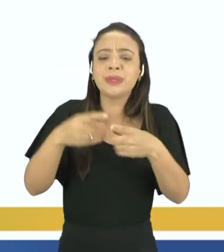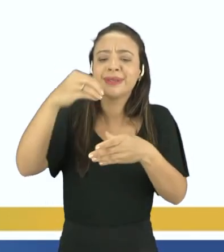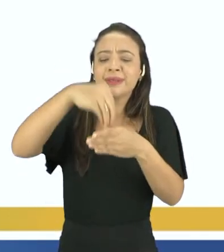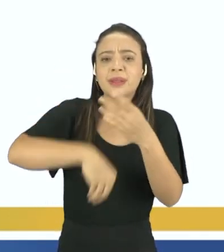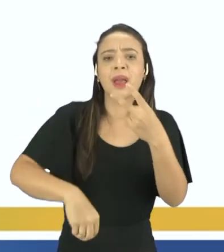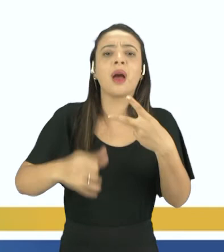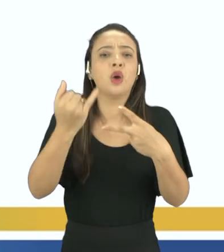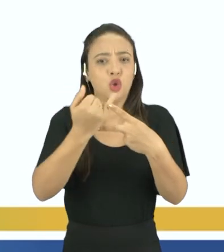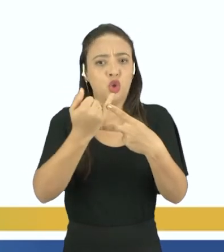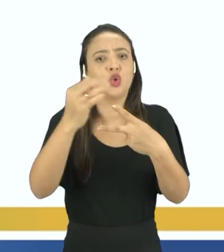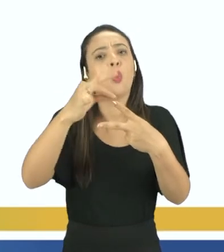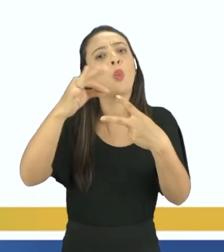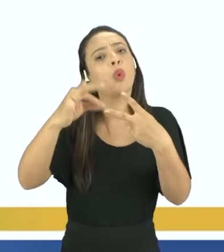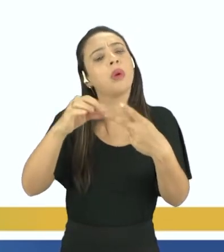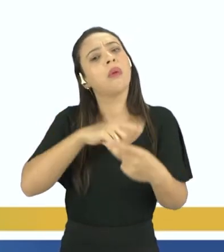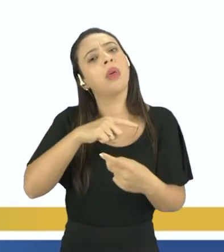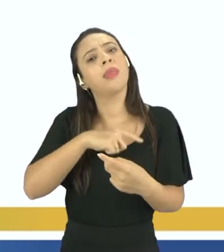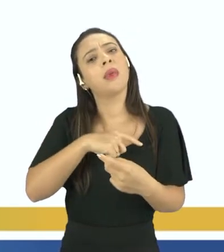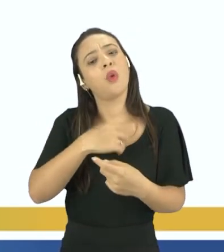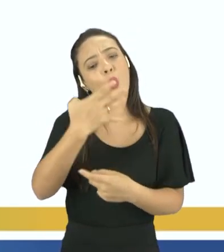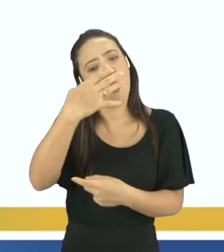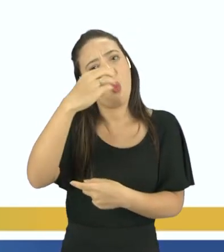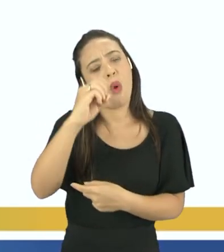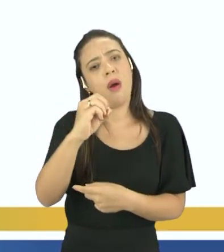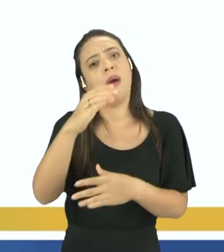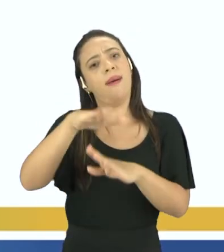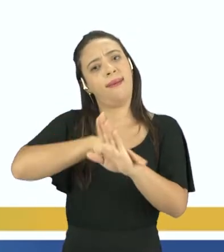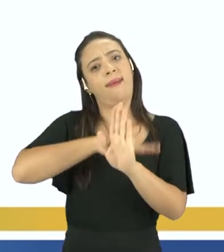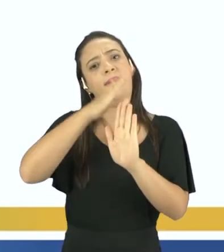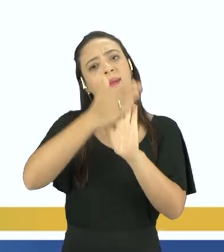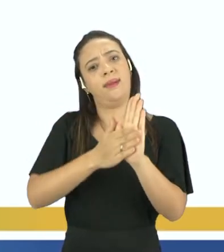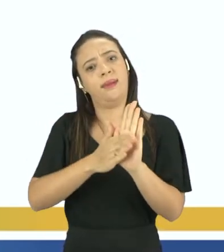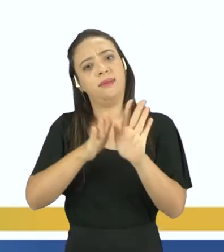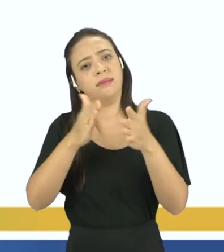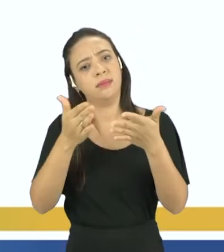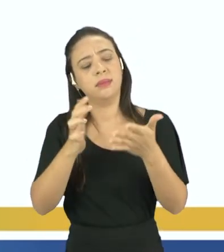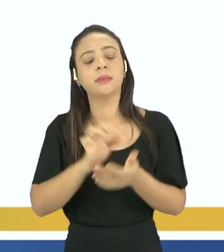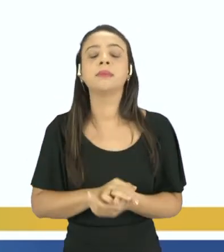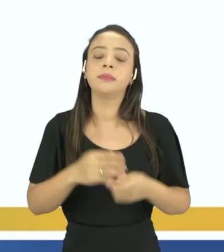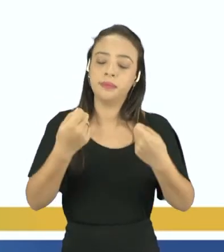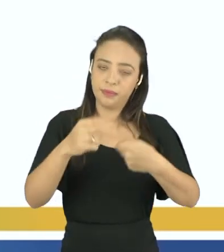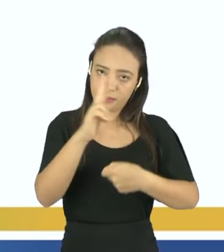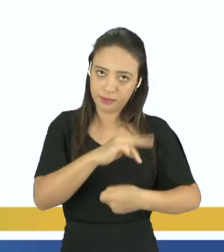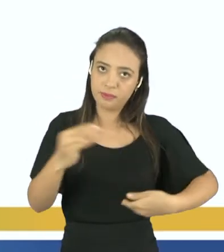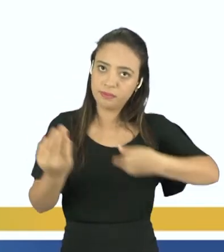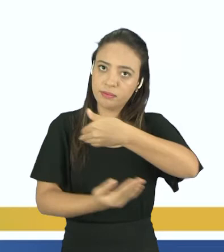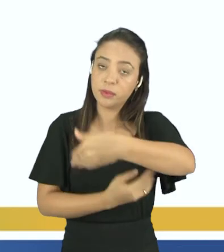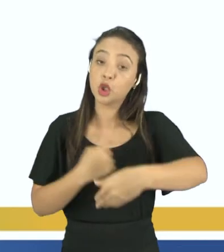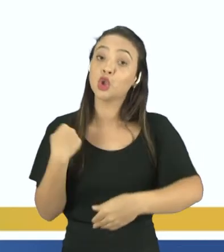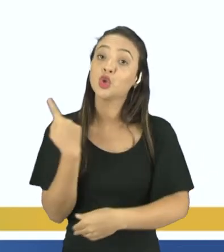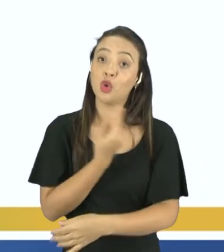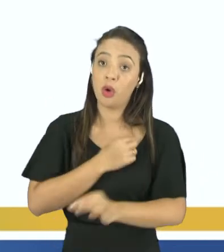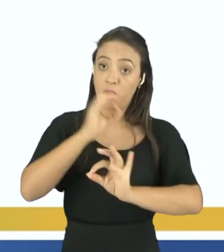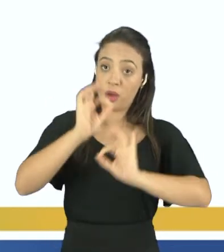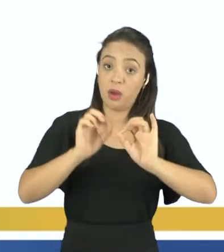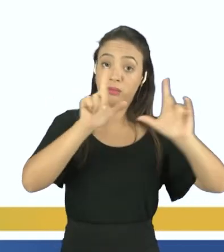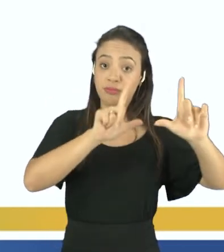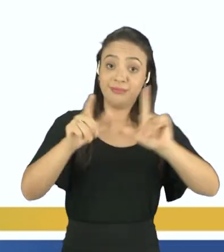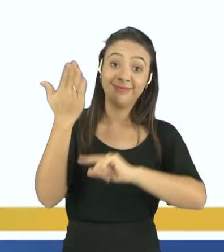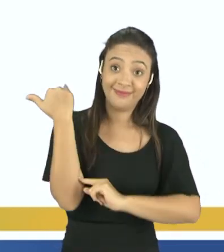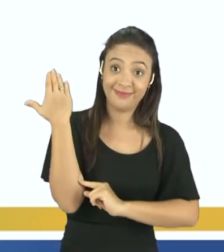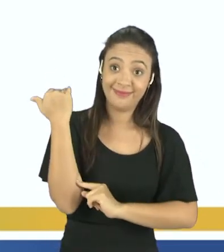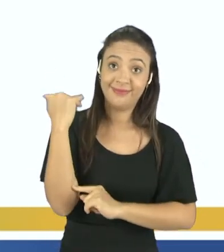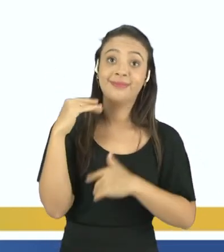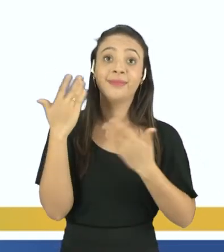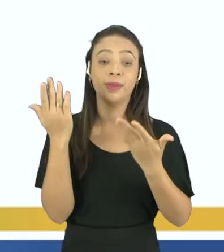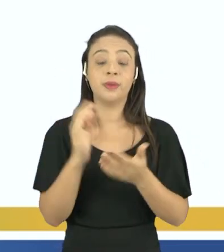polígono aí de 40 lados para a gente fazer isso gente vamos usar aquela relação lá que nós construímos né nos slides anteriores